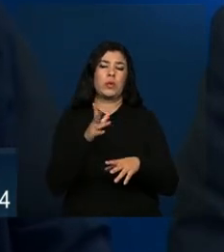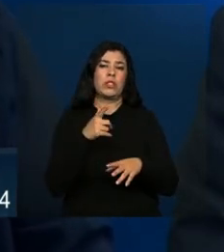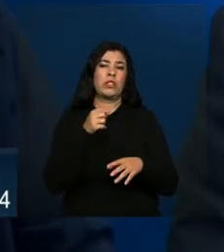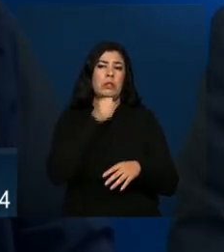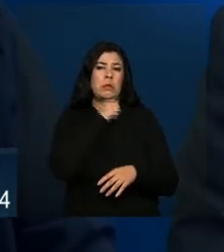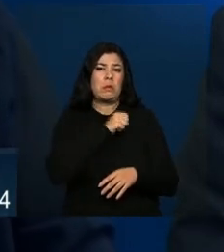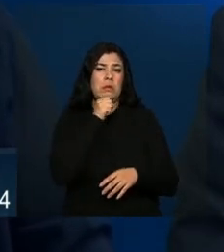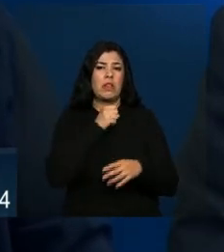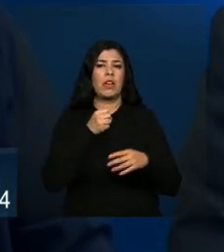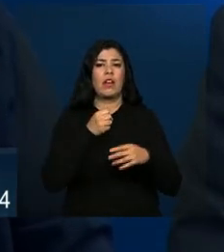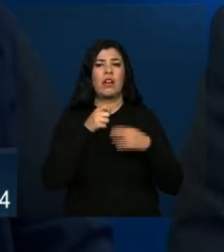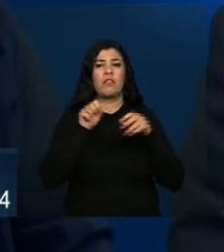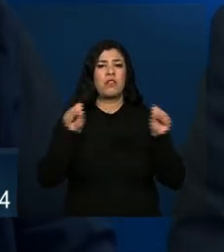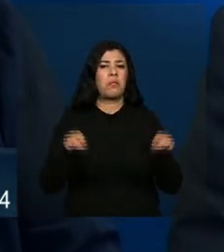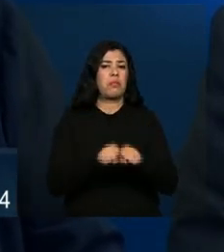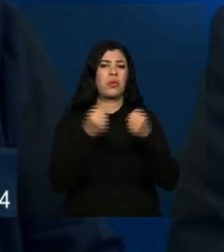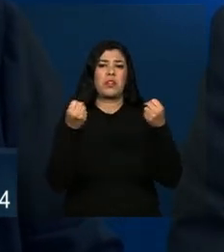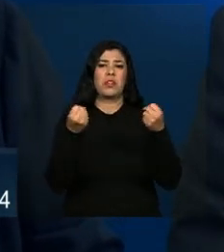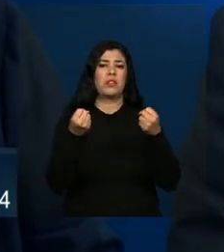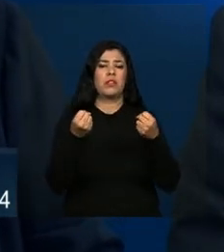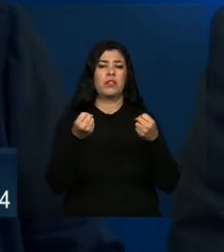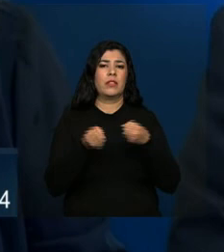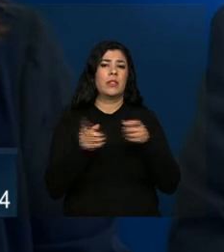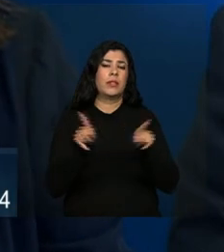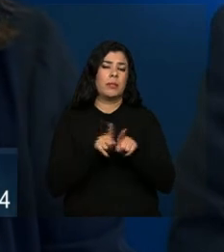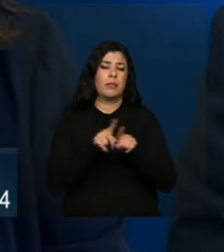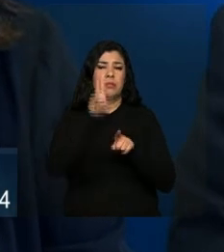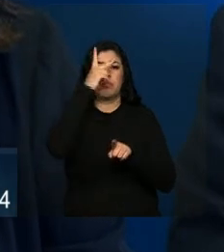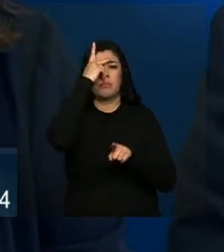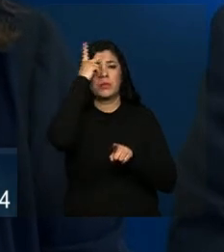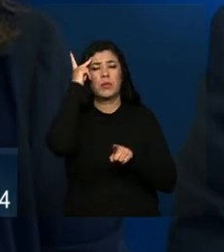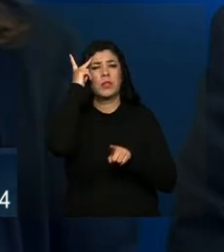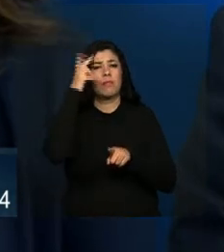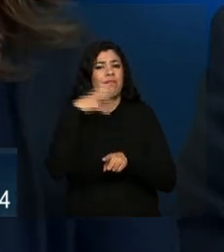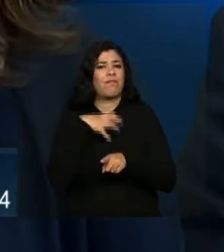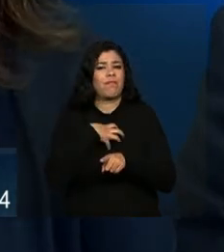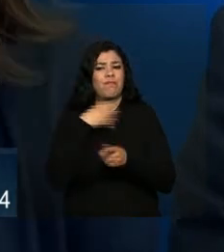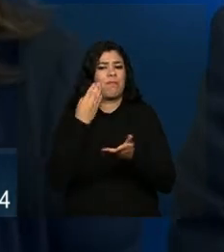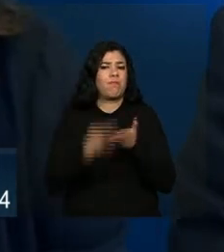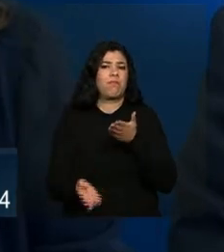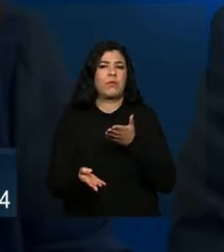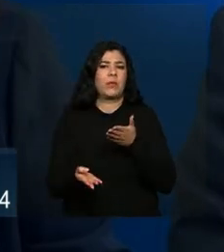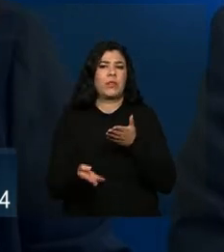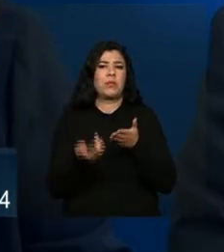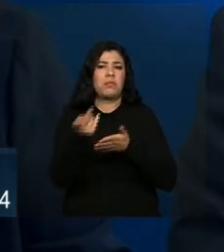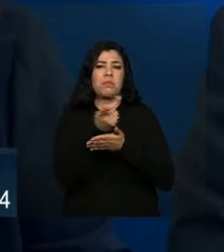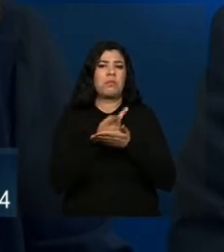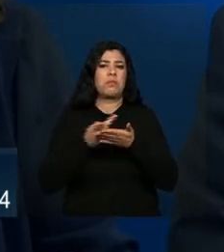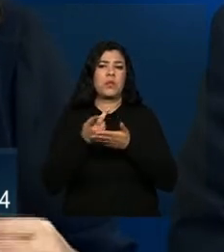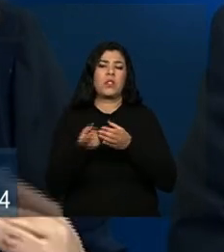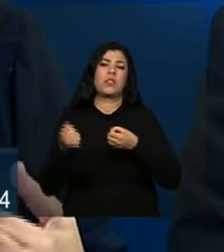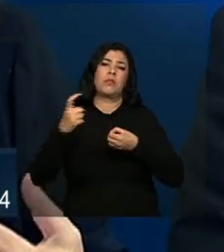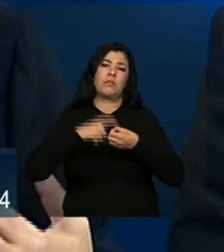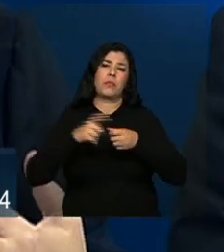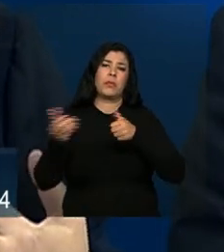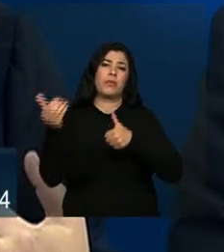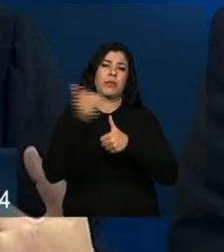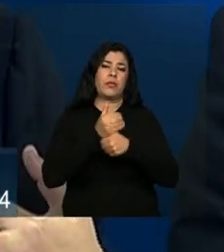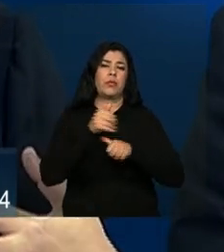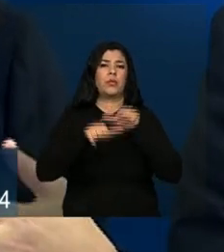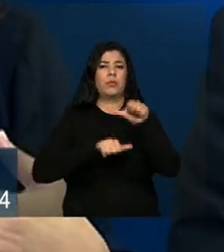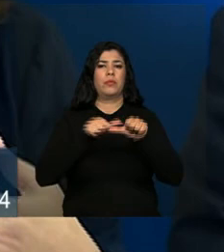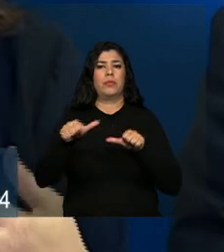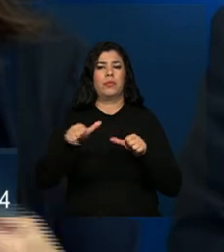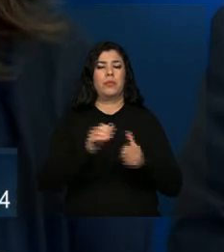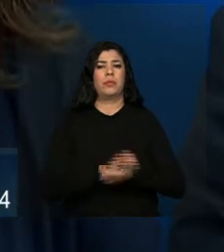é um desestimulante é uma variável que entra em que entra na análise dos consumidores para atendimento daquela